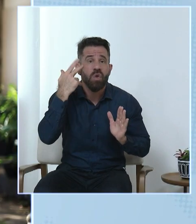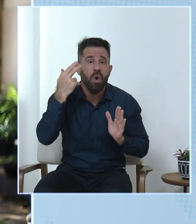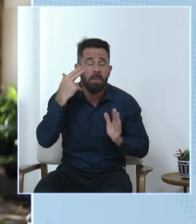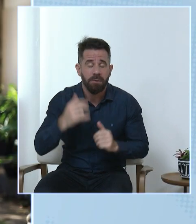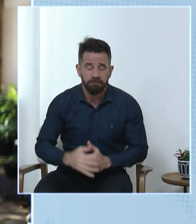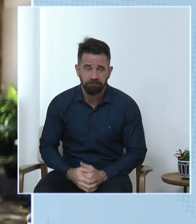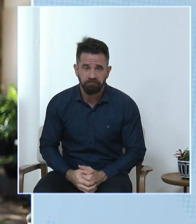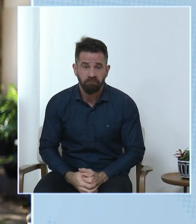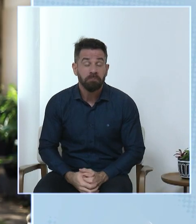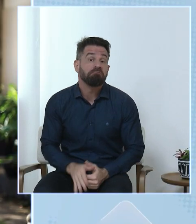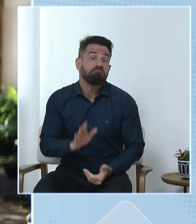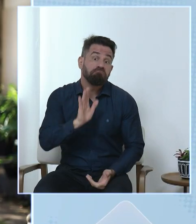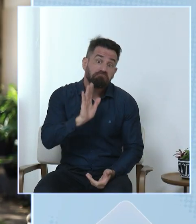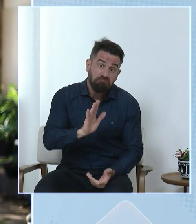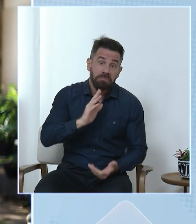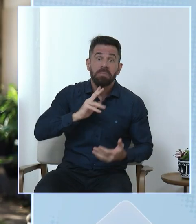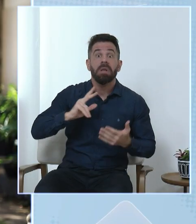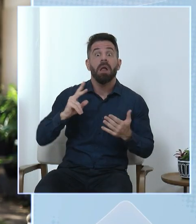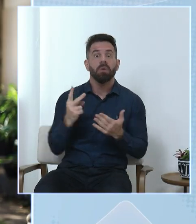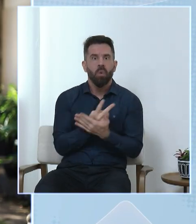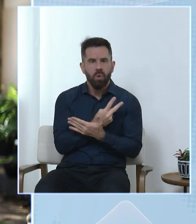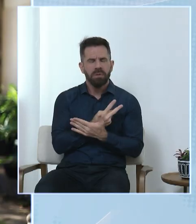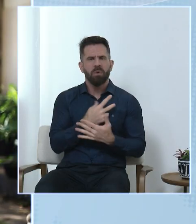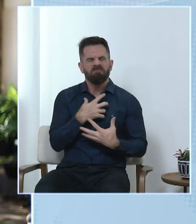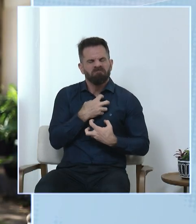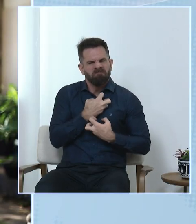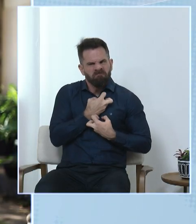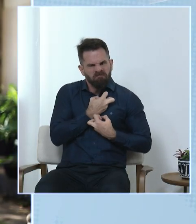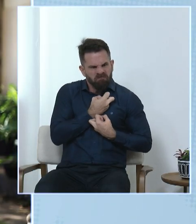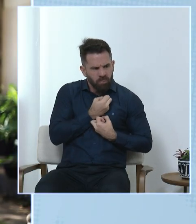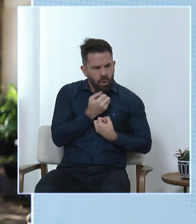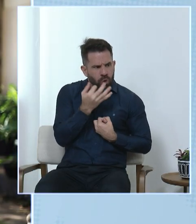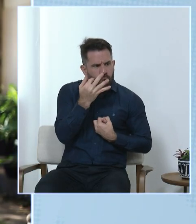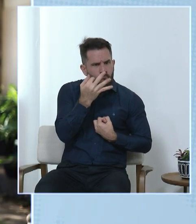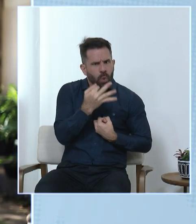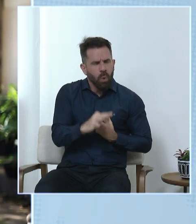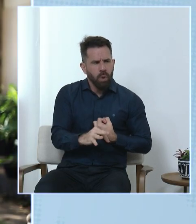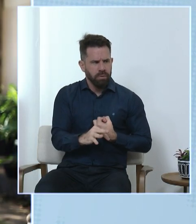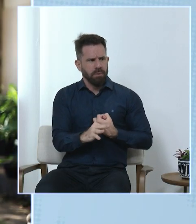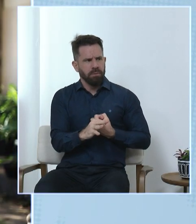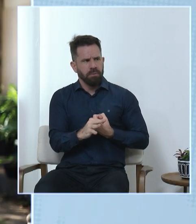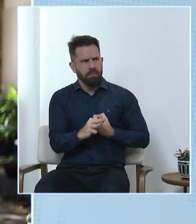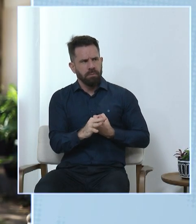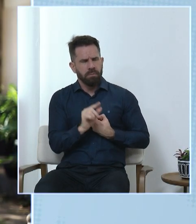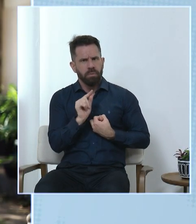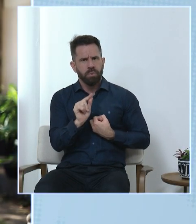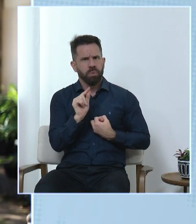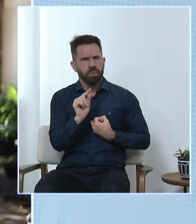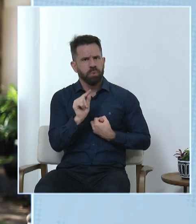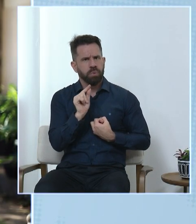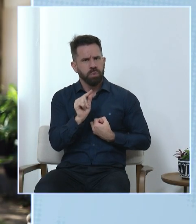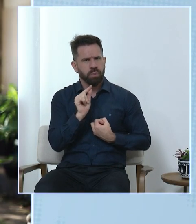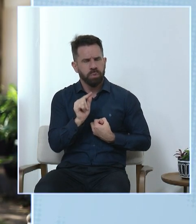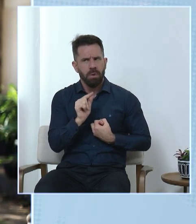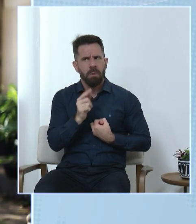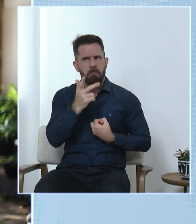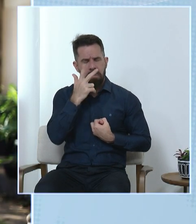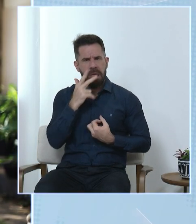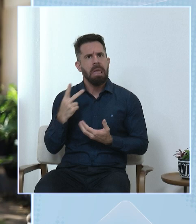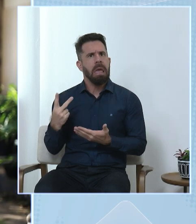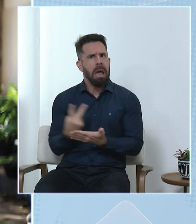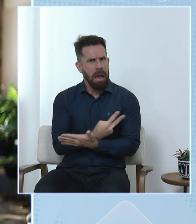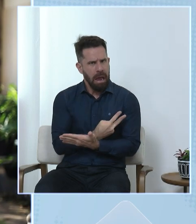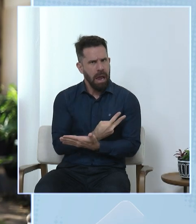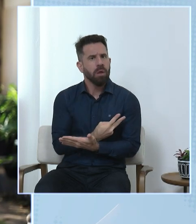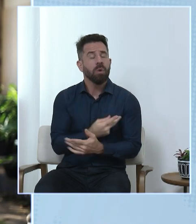assim, quando começou a doer mais forte, foi doendo mais forte, eu sabia que não estava legal,